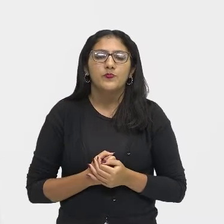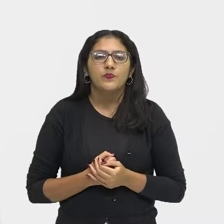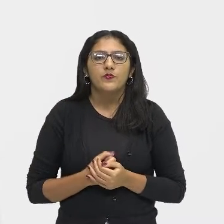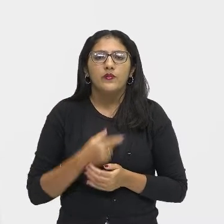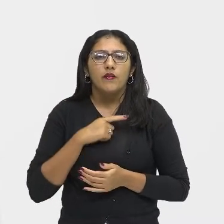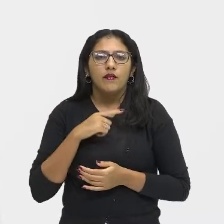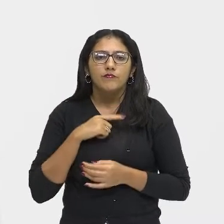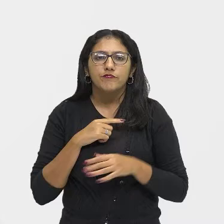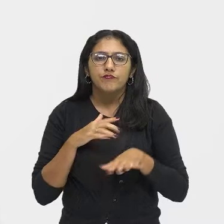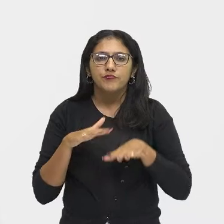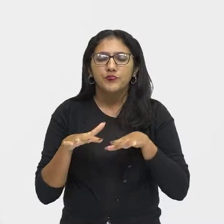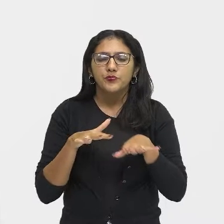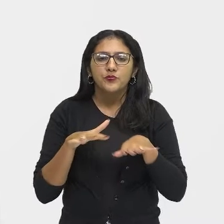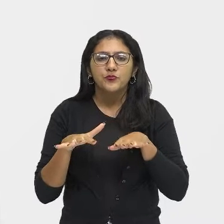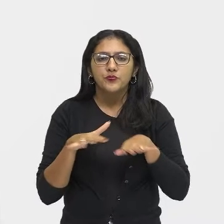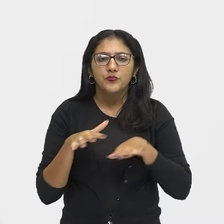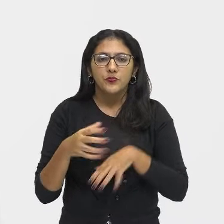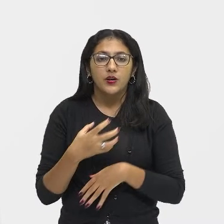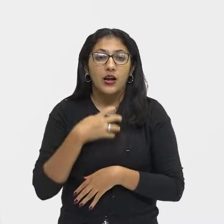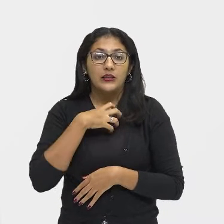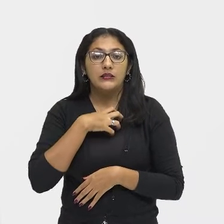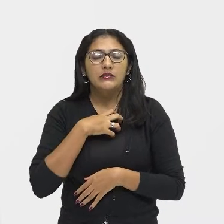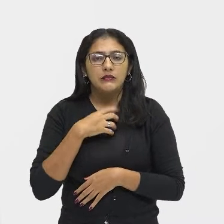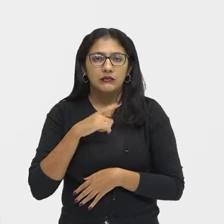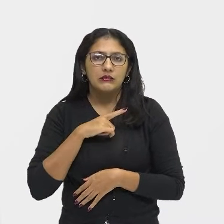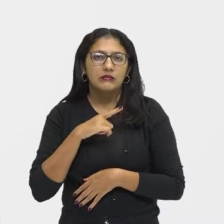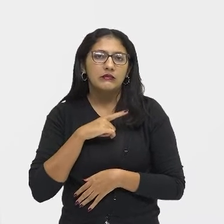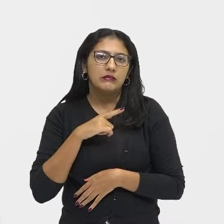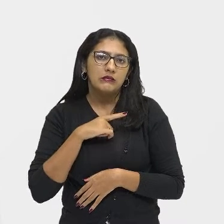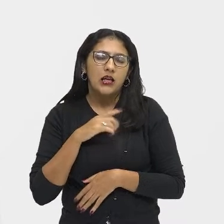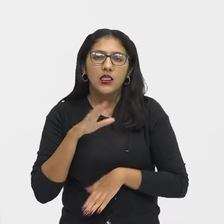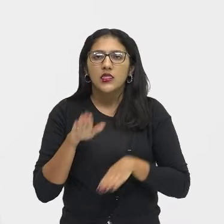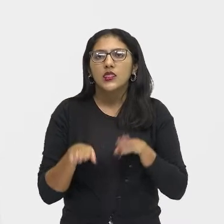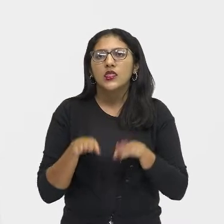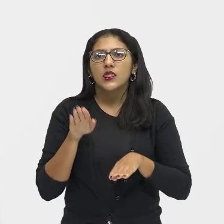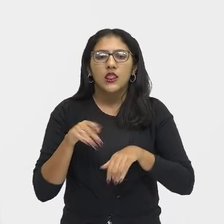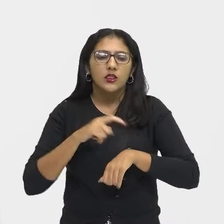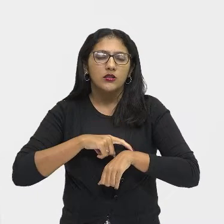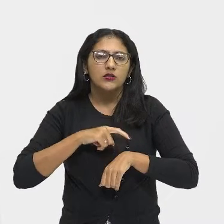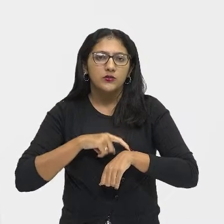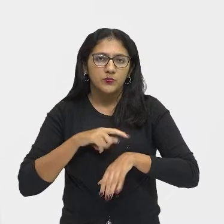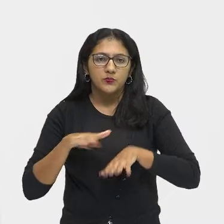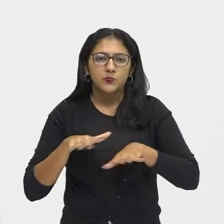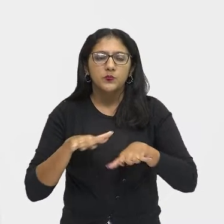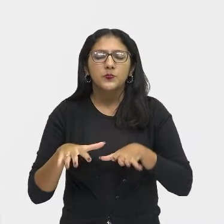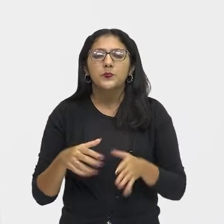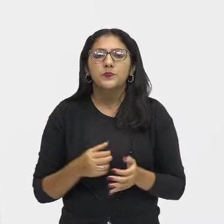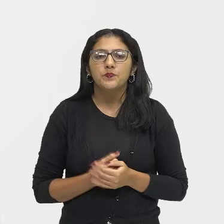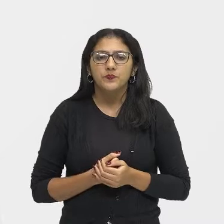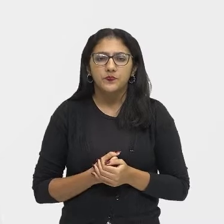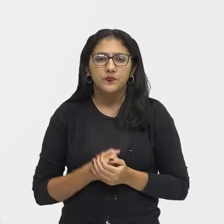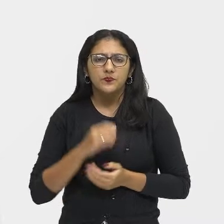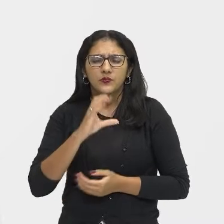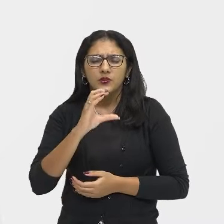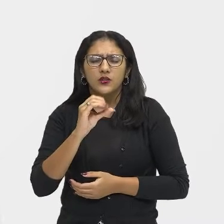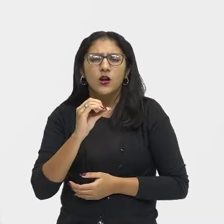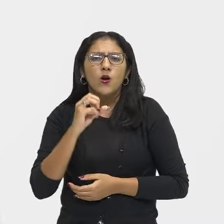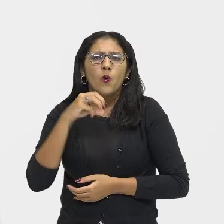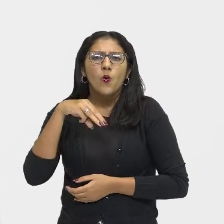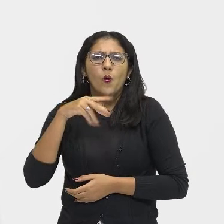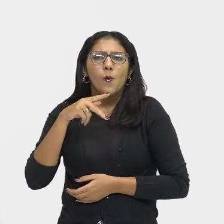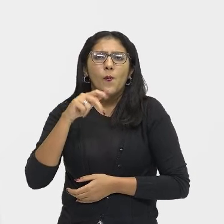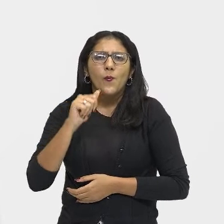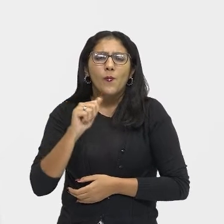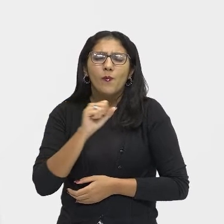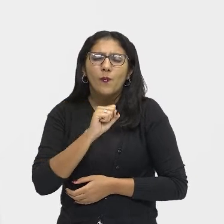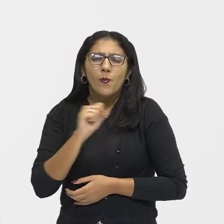uma marcação natural que sentimos com um determinado ritmo. Já o compasso é o agrupamento e